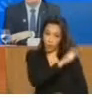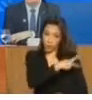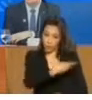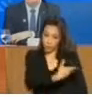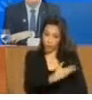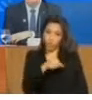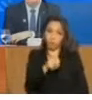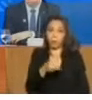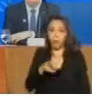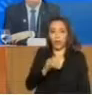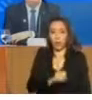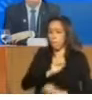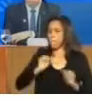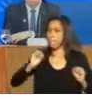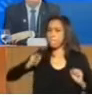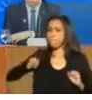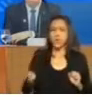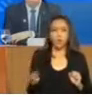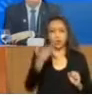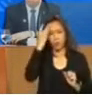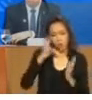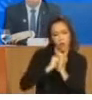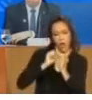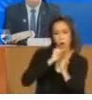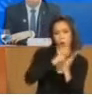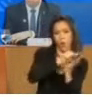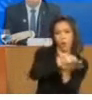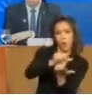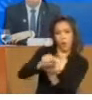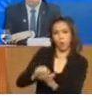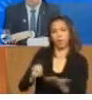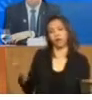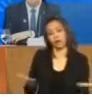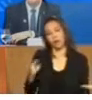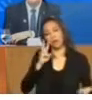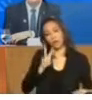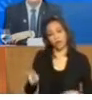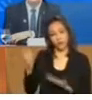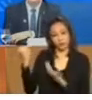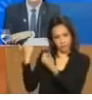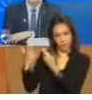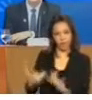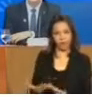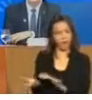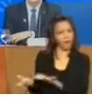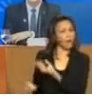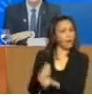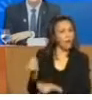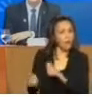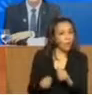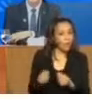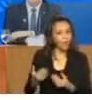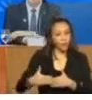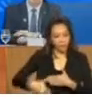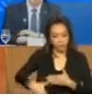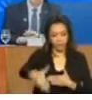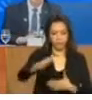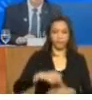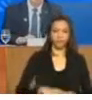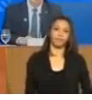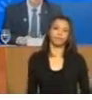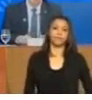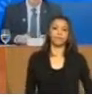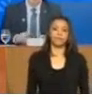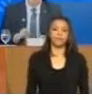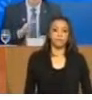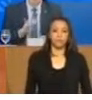pessoas vão rapidamente se cadastrar, e nós vamos agora ouvir a Dataprev para explicar como é que esse processamento vai ser feito.